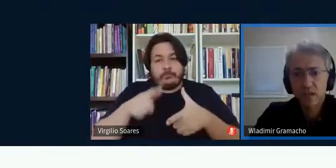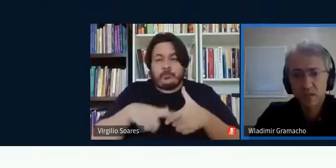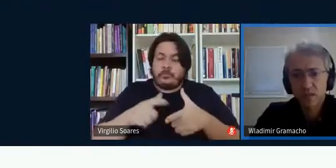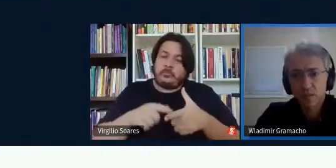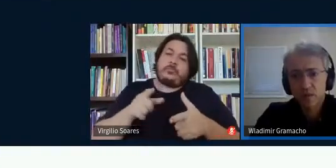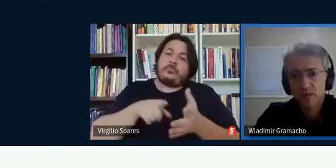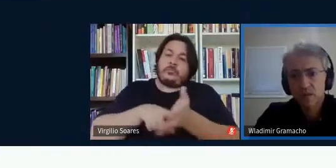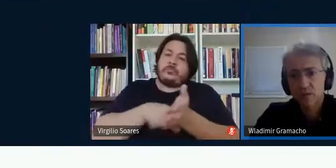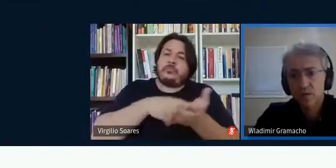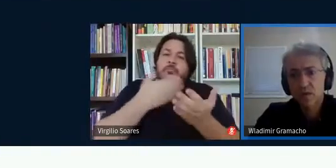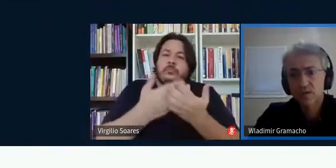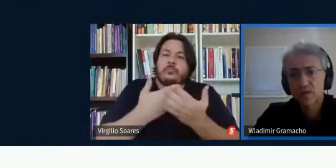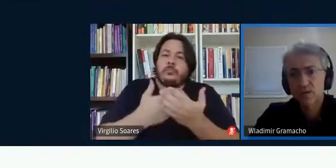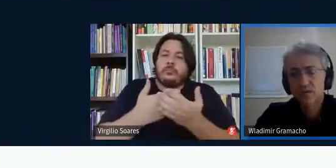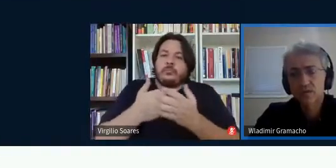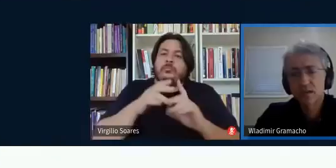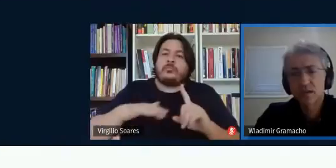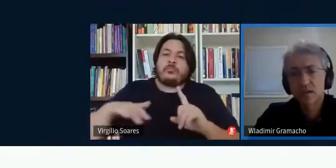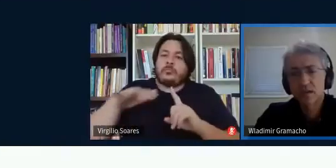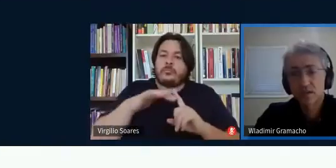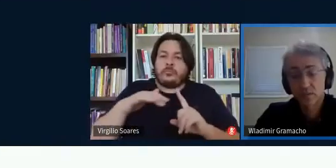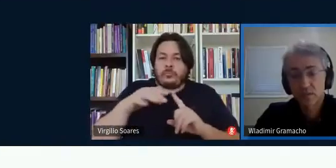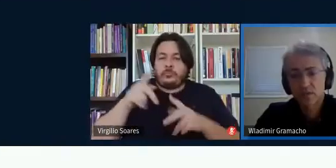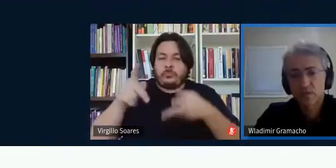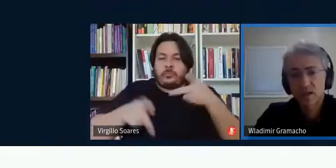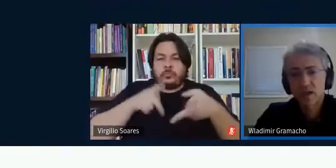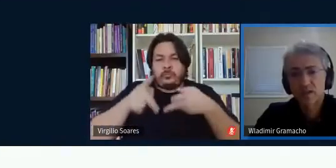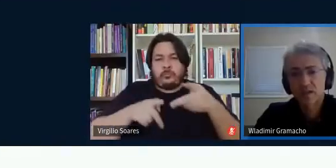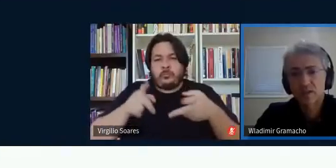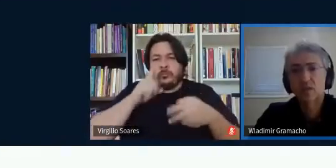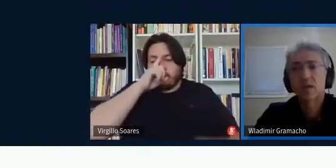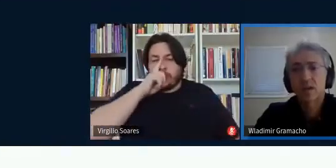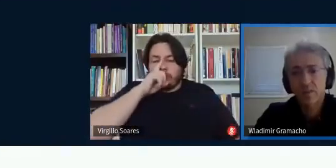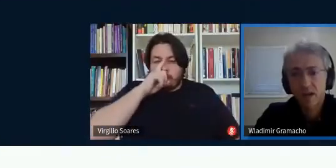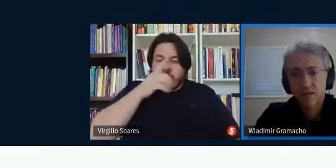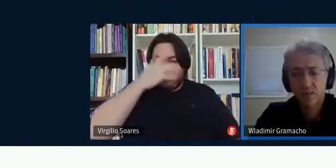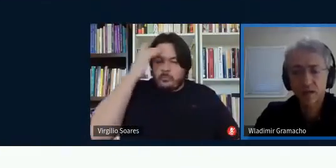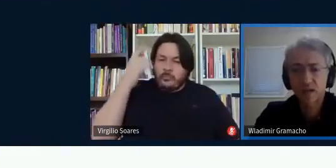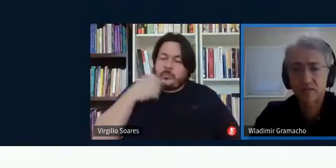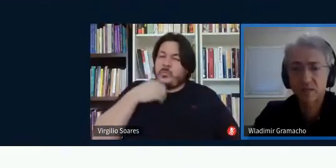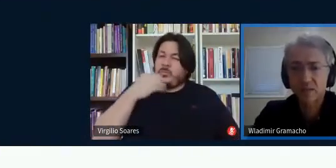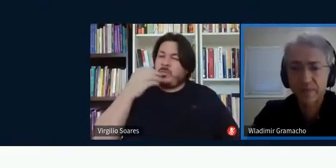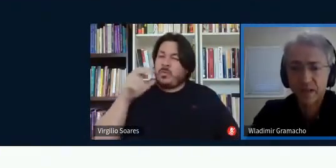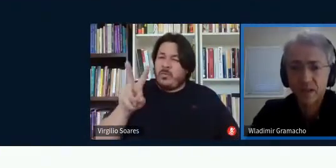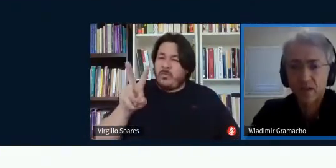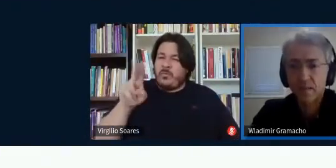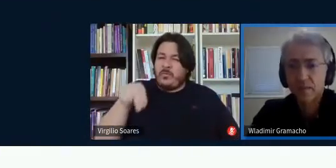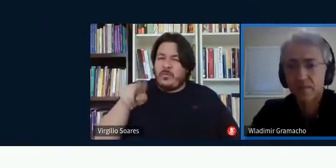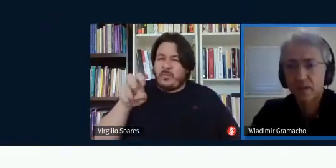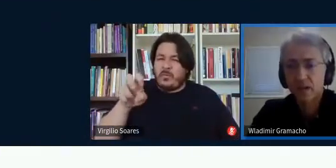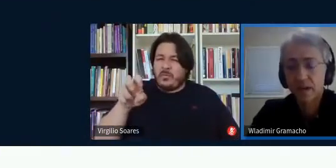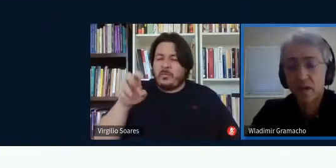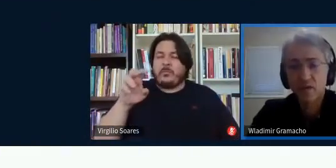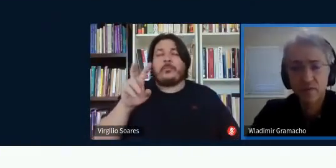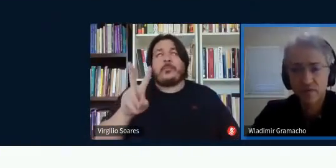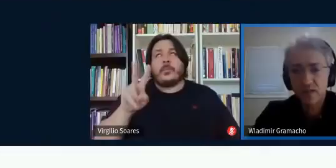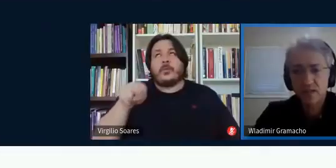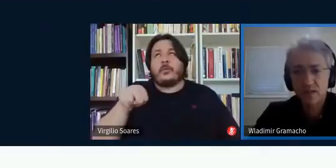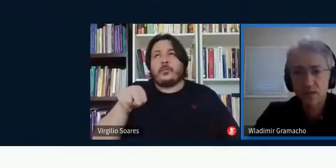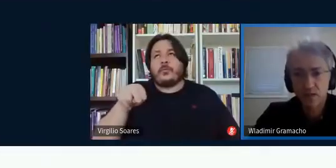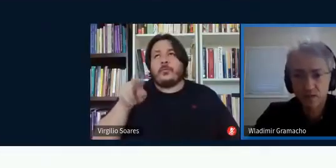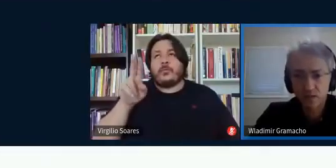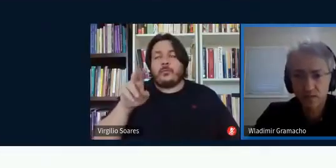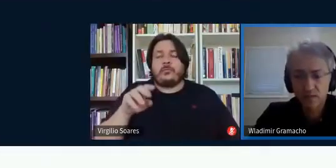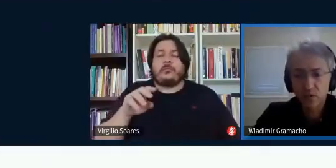esses segmentos populacionais sob risco, que são as pessoas vulneráveis, elas ficam ainda mais vulneráveis na